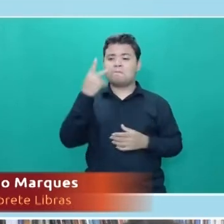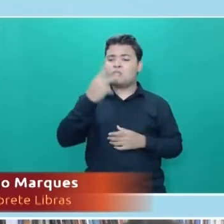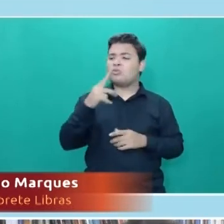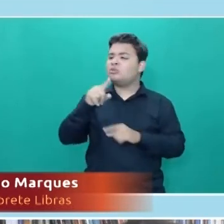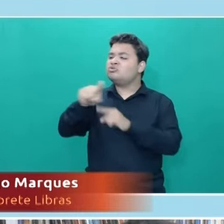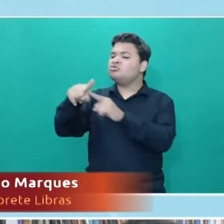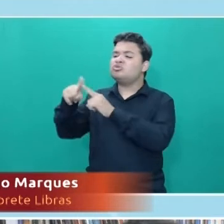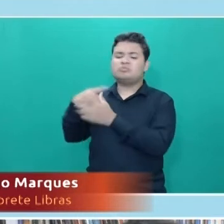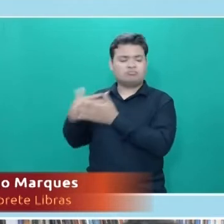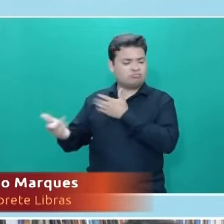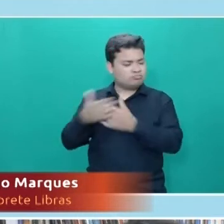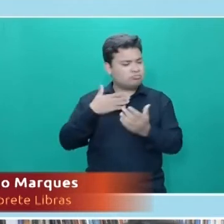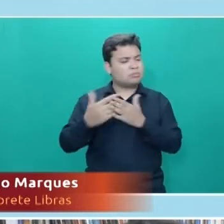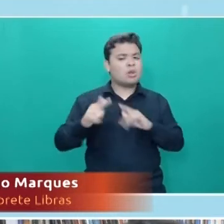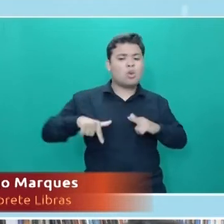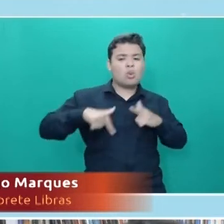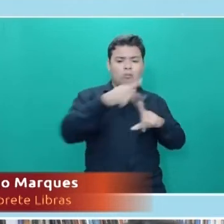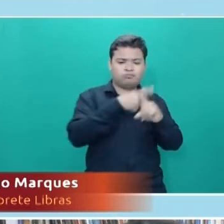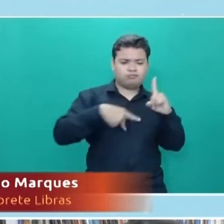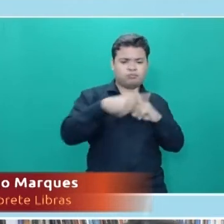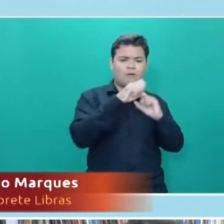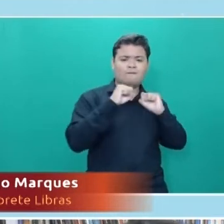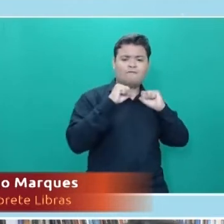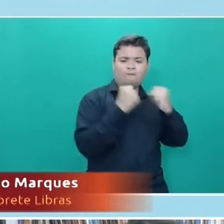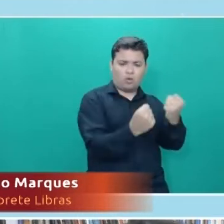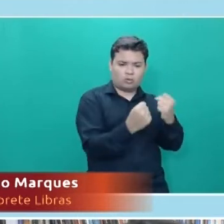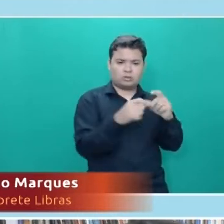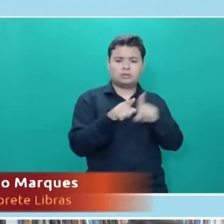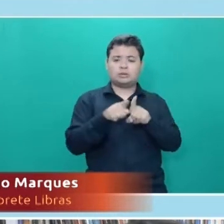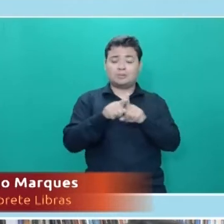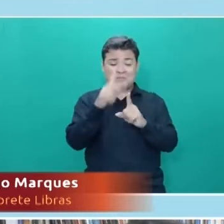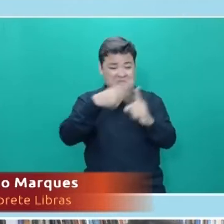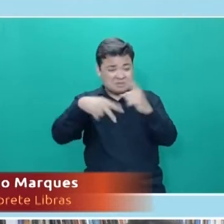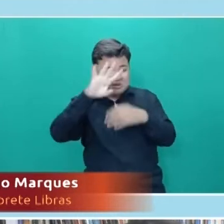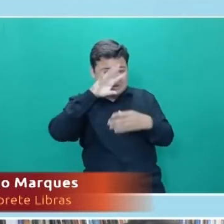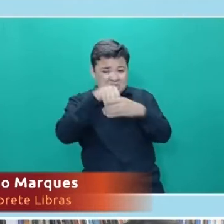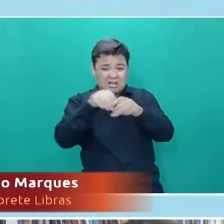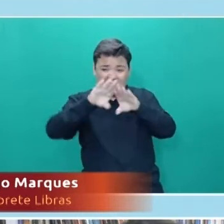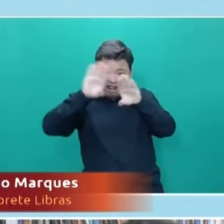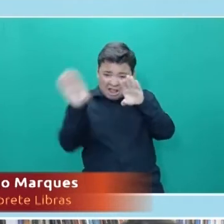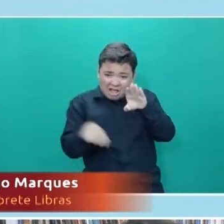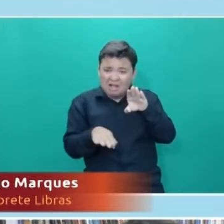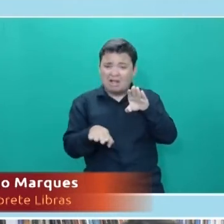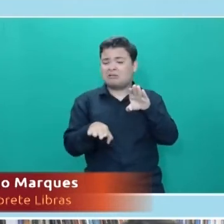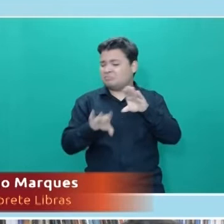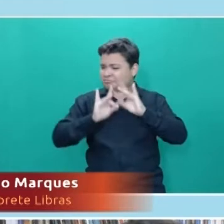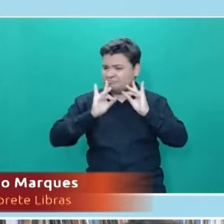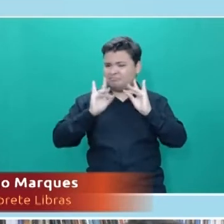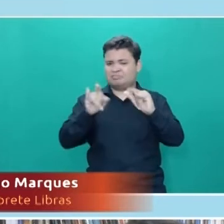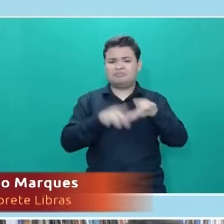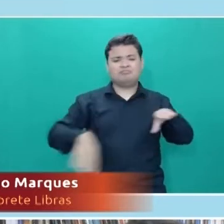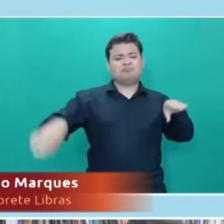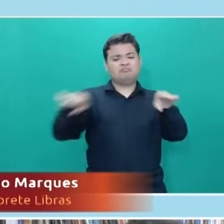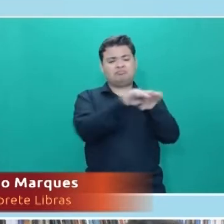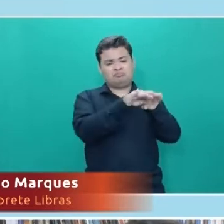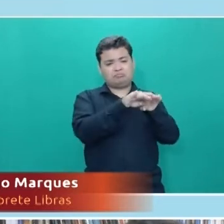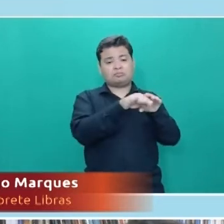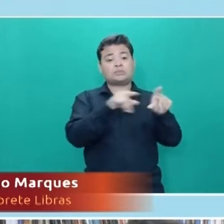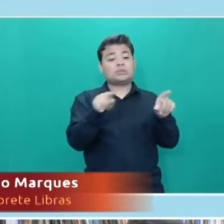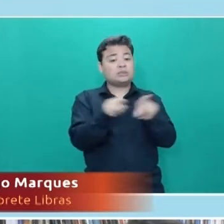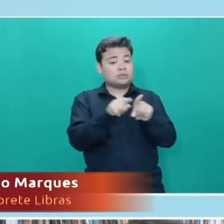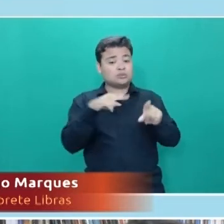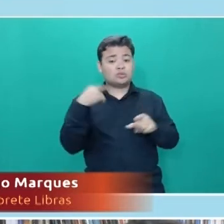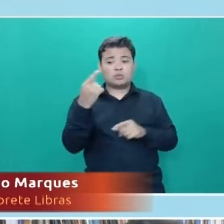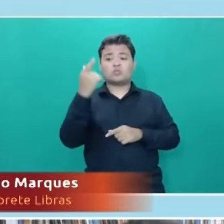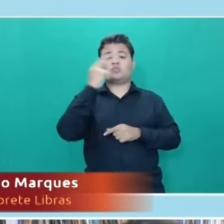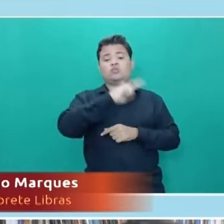seja fortalecida, para que as desigualdades dentro da Previdência sejam, de fato, acabadas, para que a gente consiga, de fato,